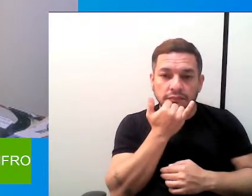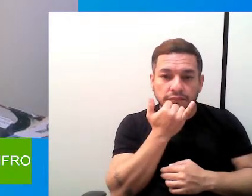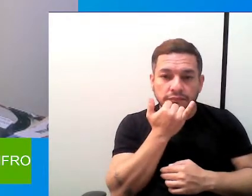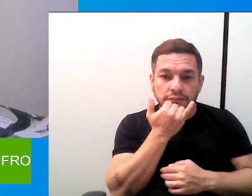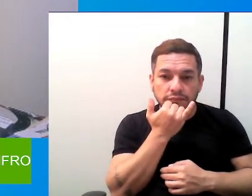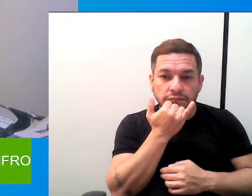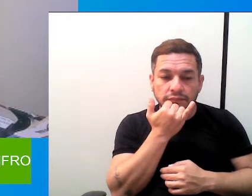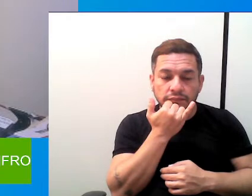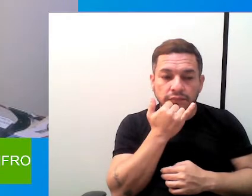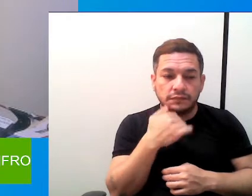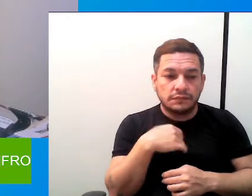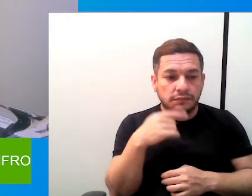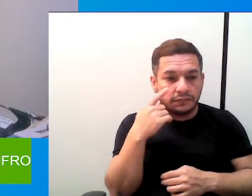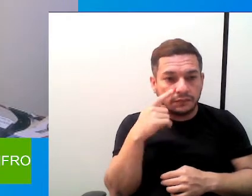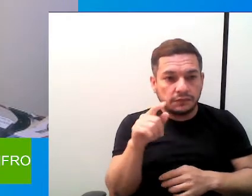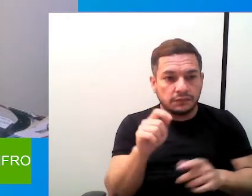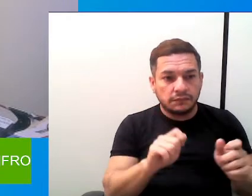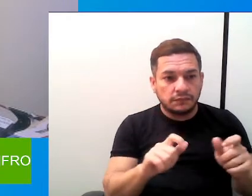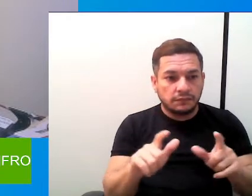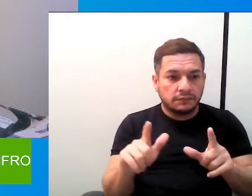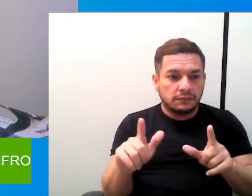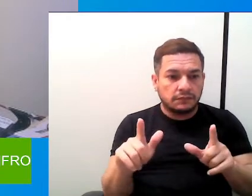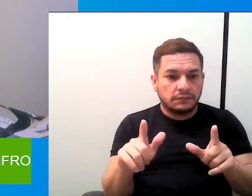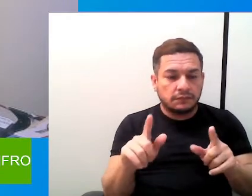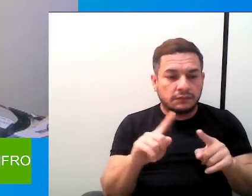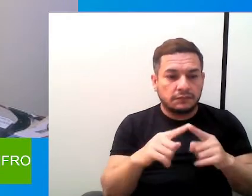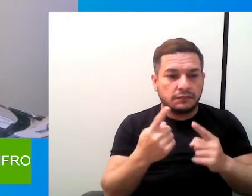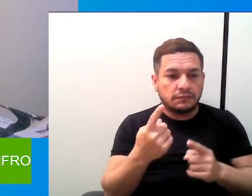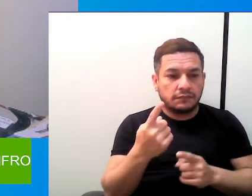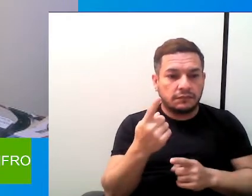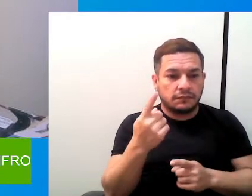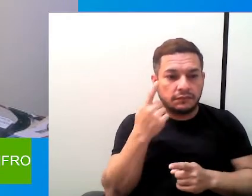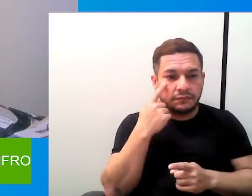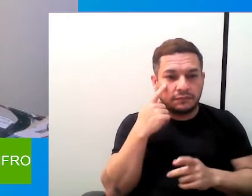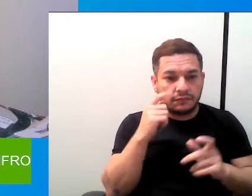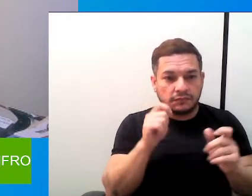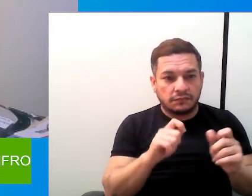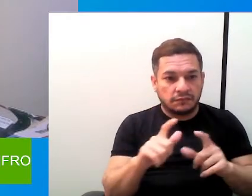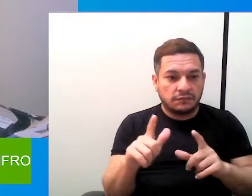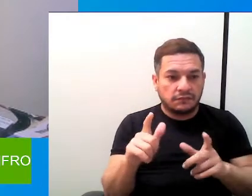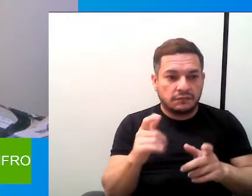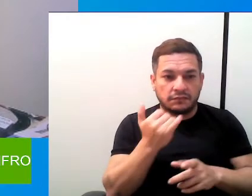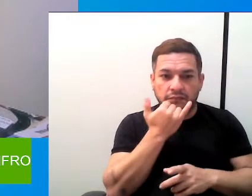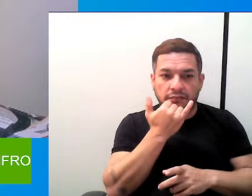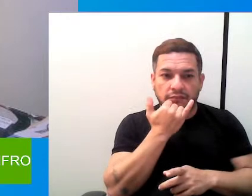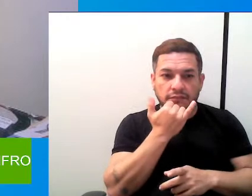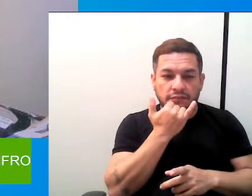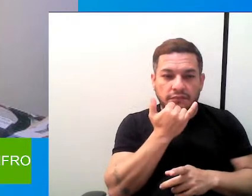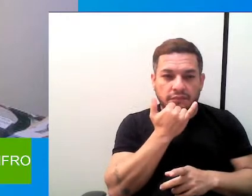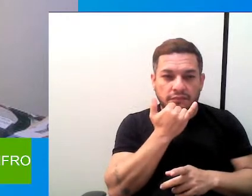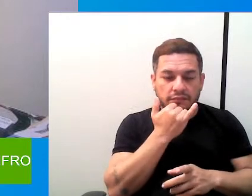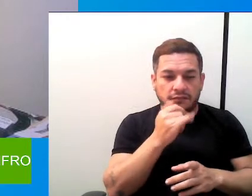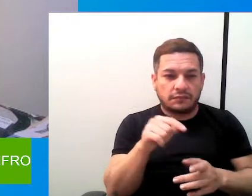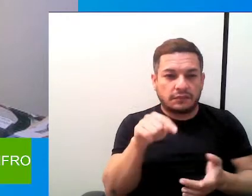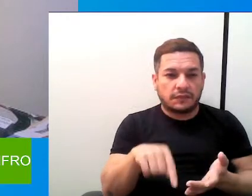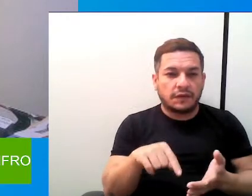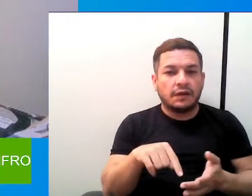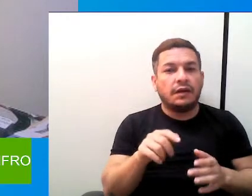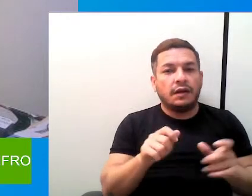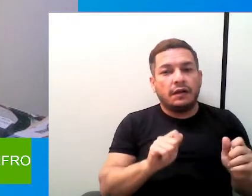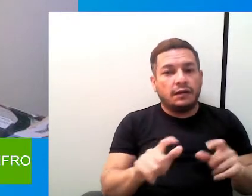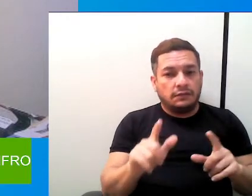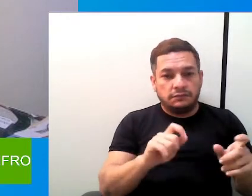não sei se o senhor está passando os slides, mas não está passando aqui. Eu estou sim passando slides,